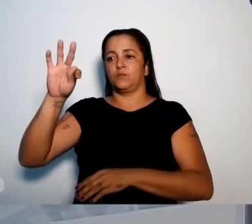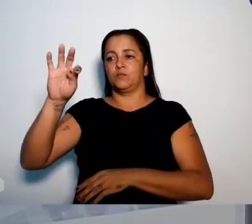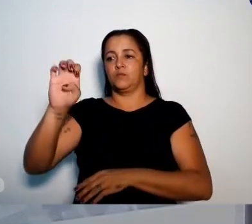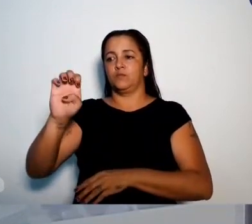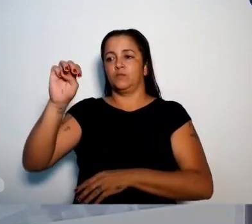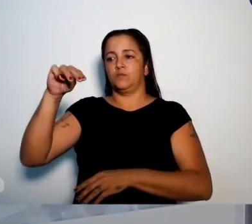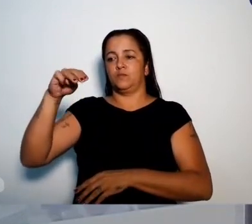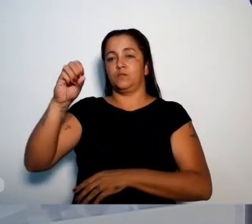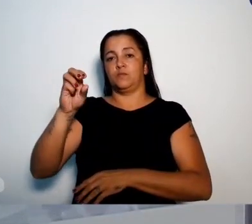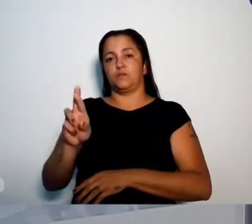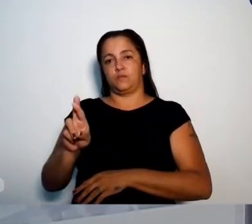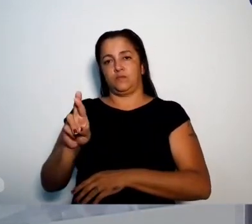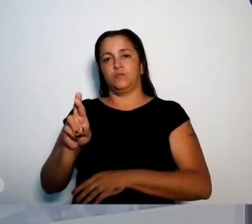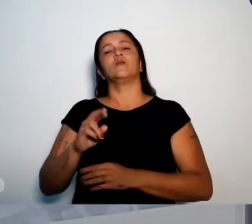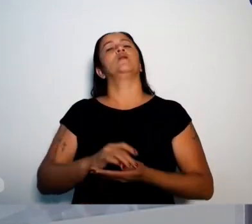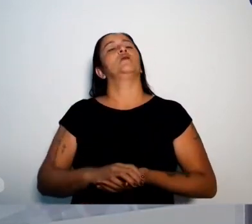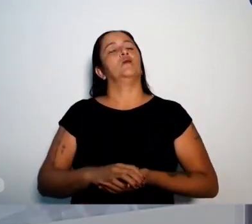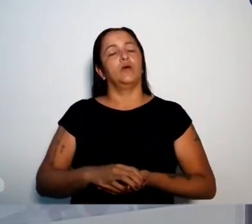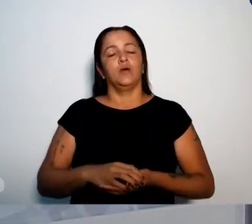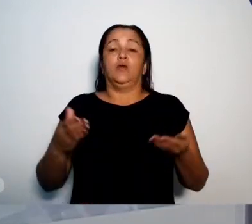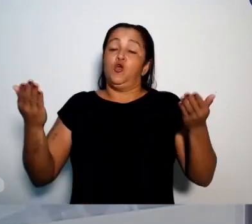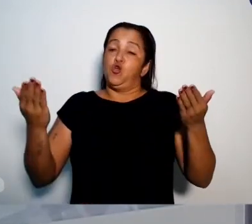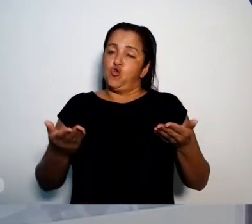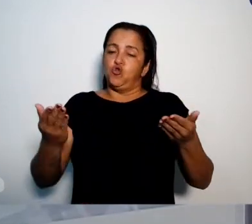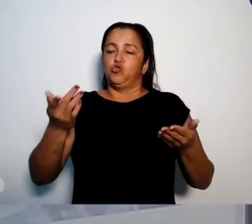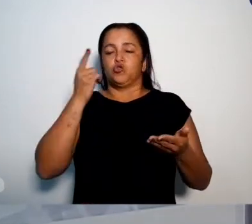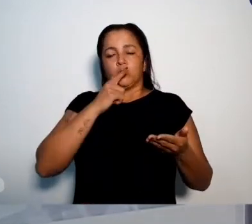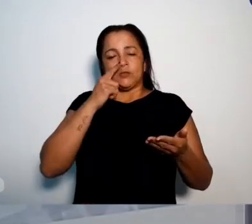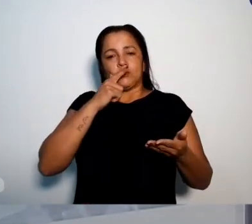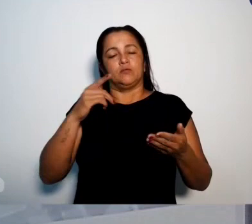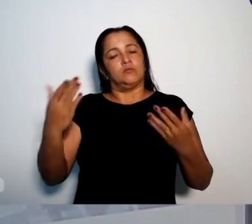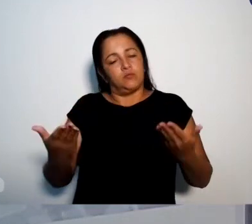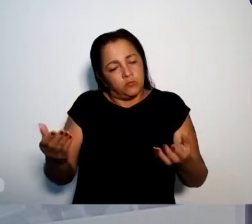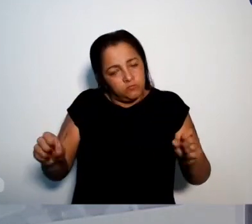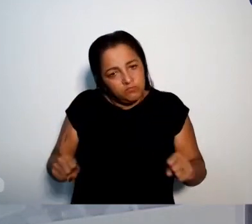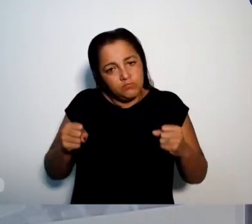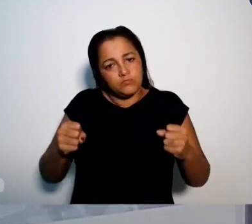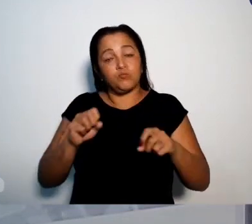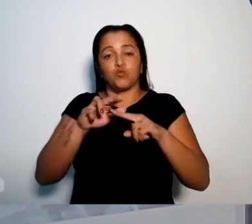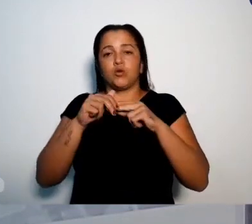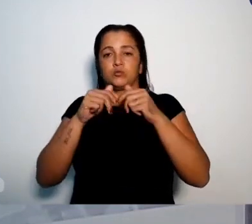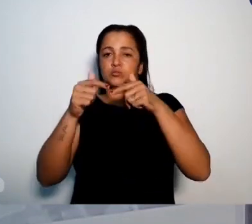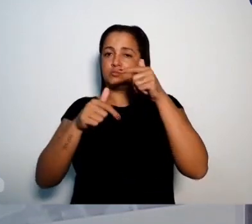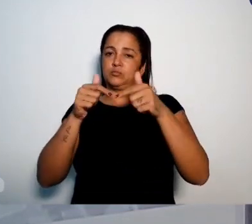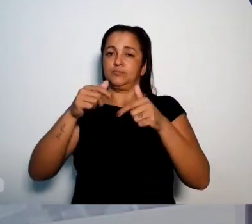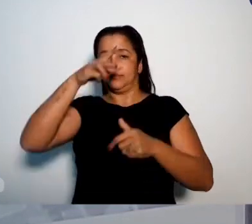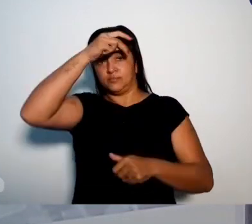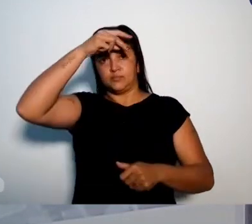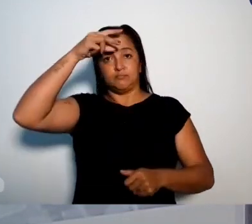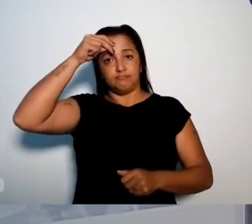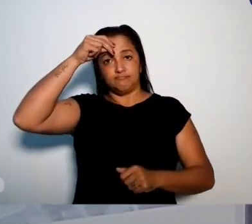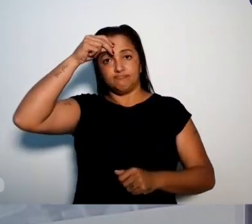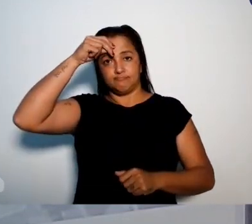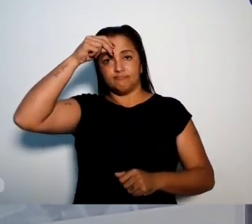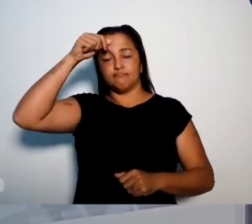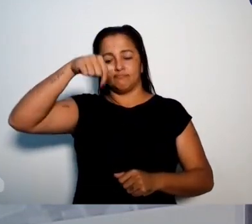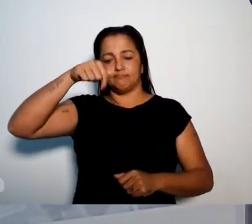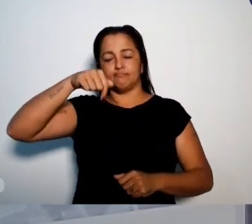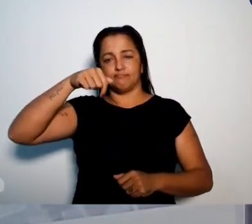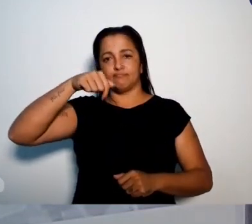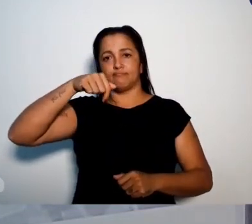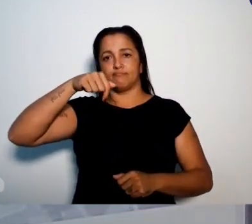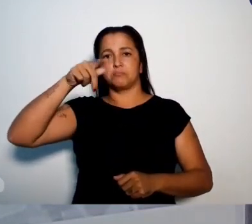e hoje conseguimos, devido ao nosso prefeito municipal e ao trabalho que vem realizando na nossa